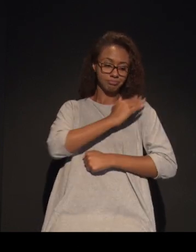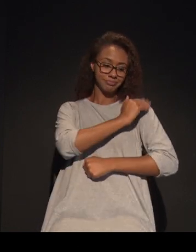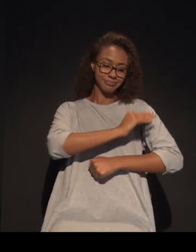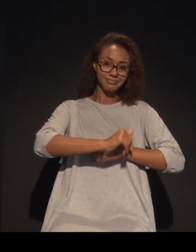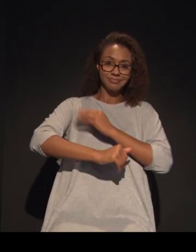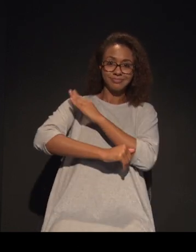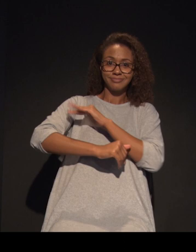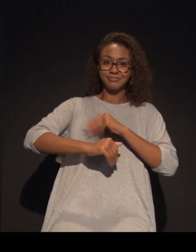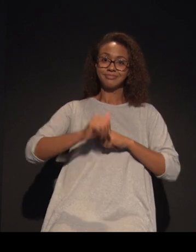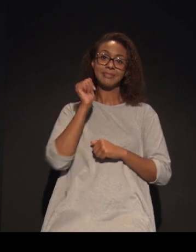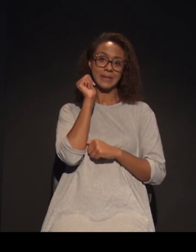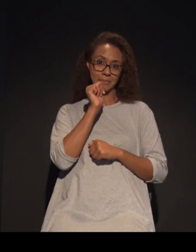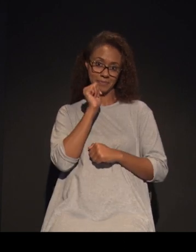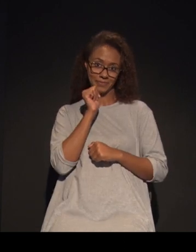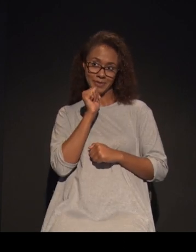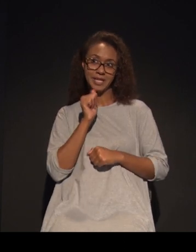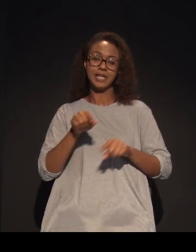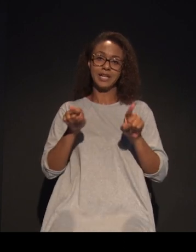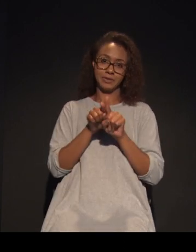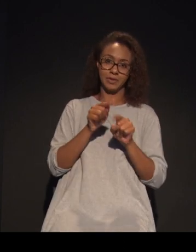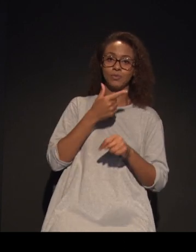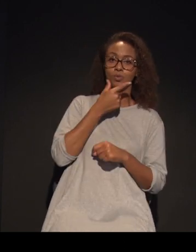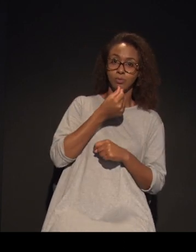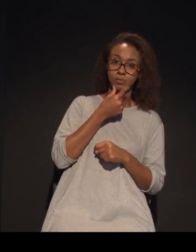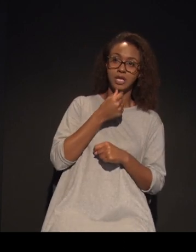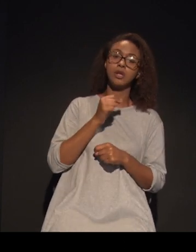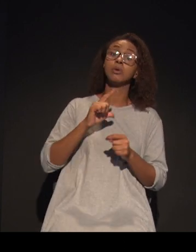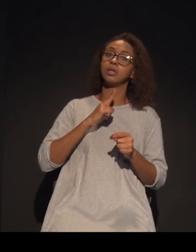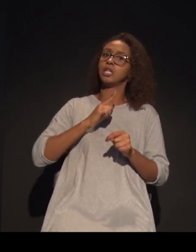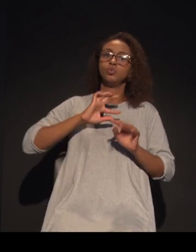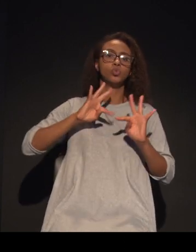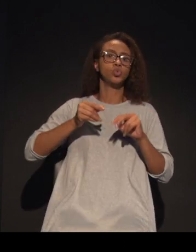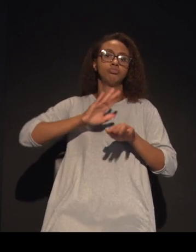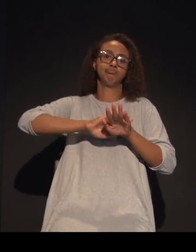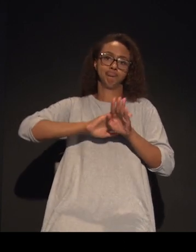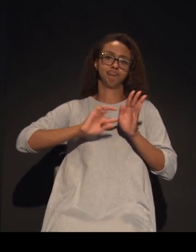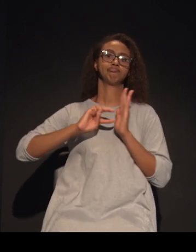tá no tem no corpo e do menino também tem um significado nem